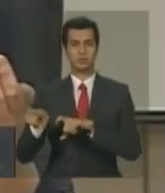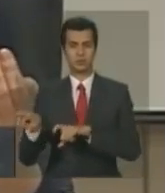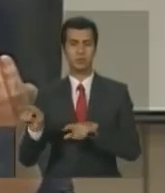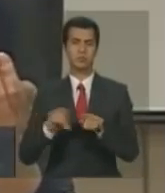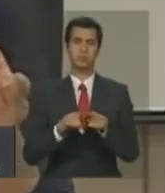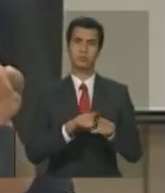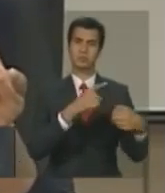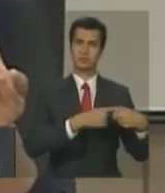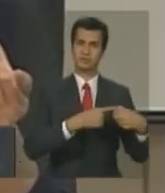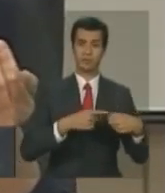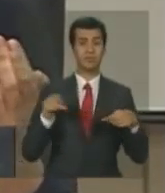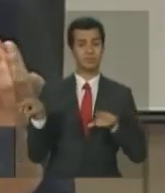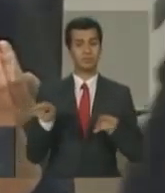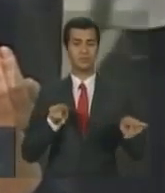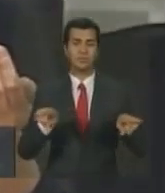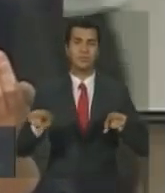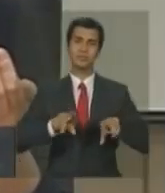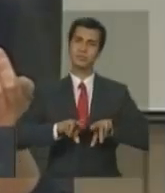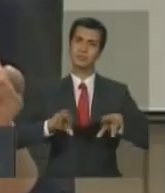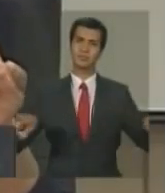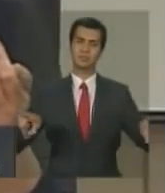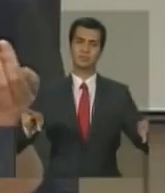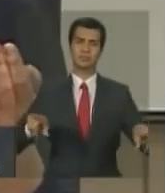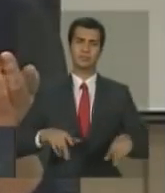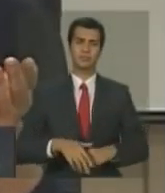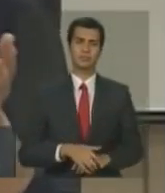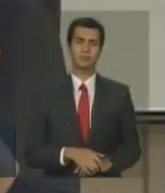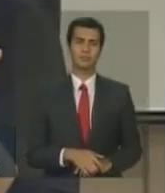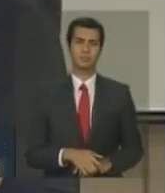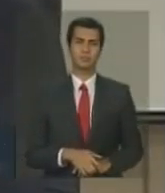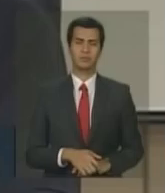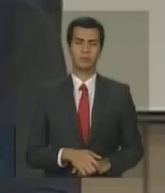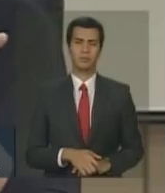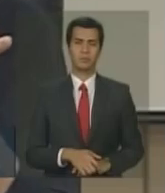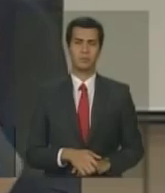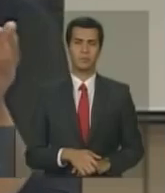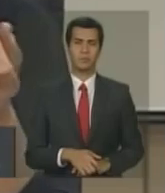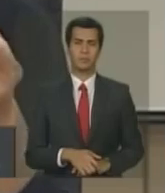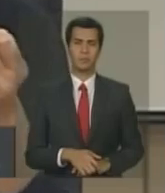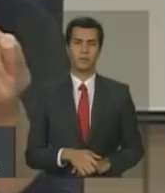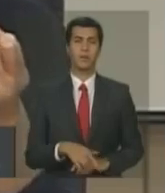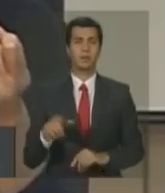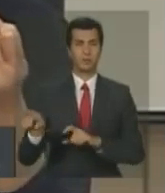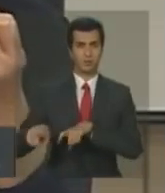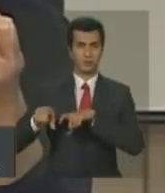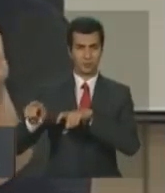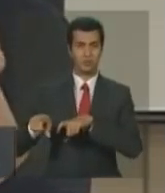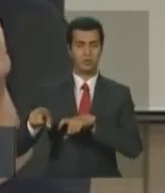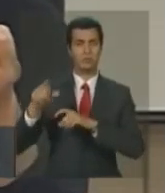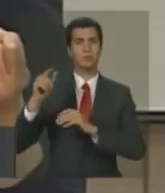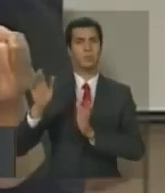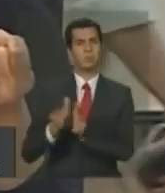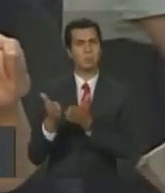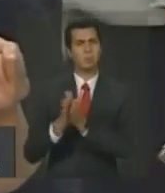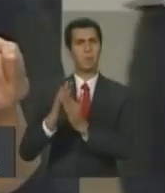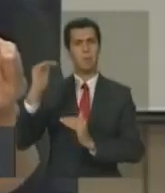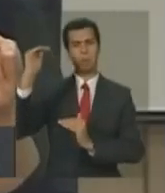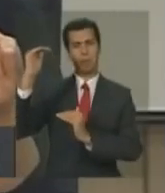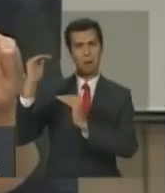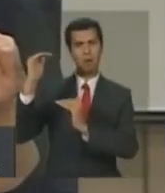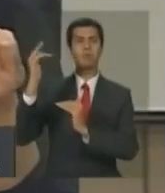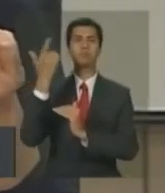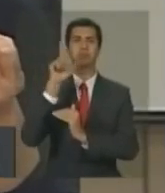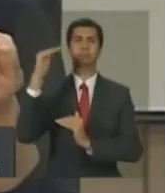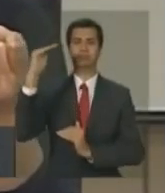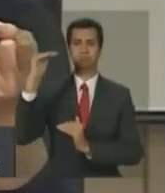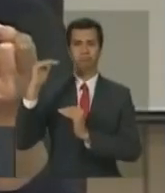no campo, né, e para melhorar a igualdade do Brasil, que um dos diferenciais é